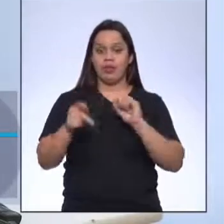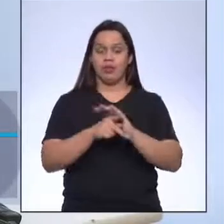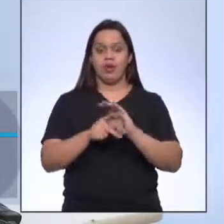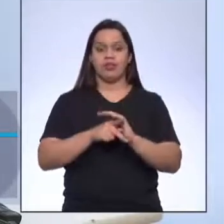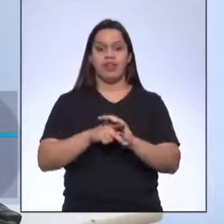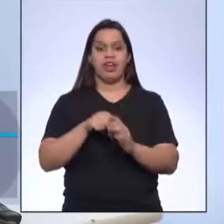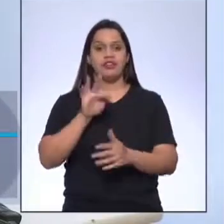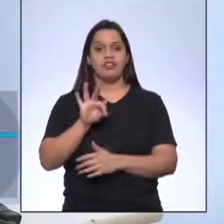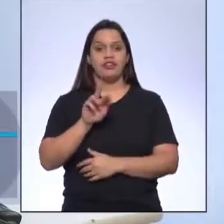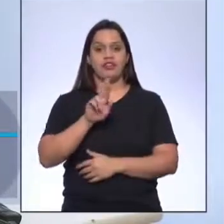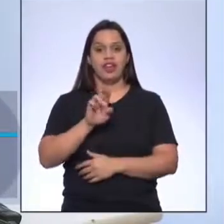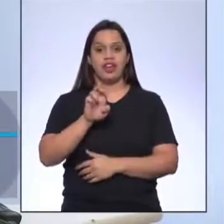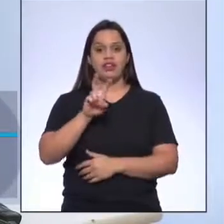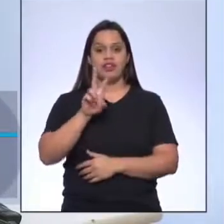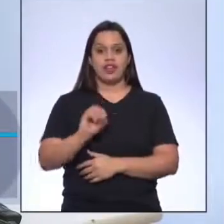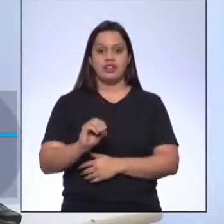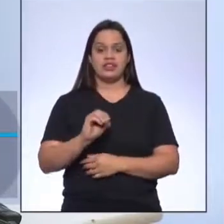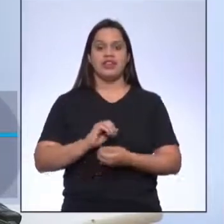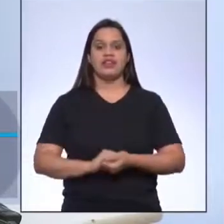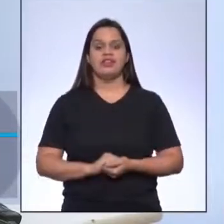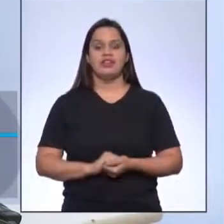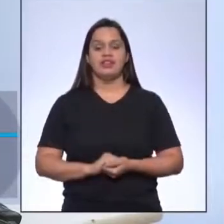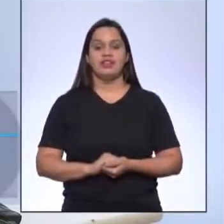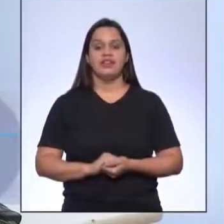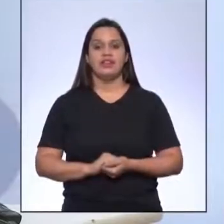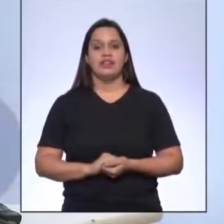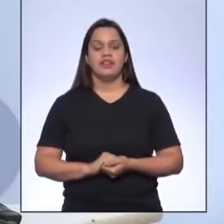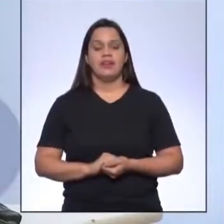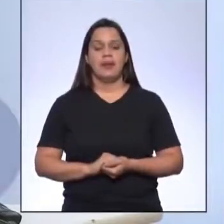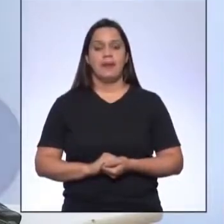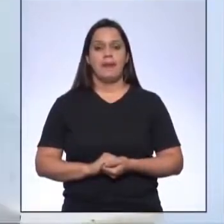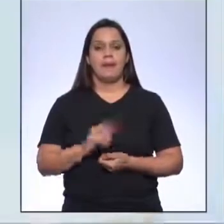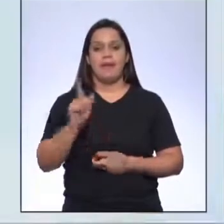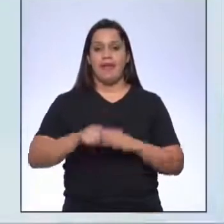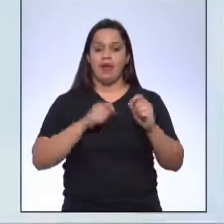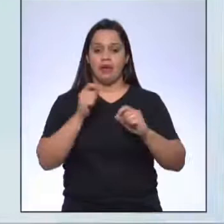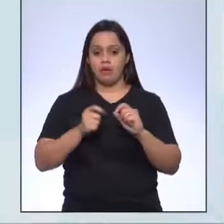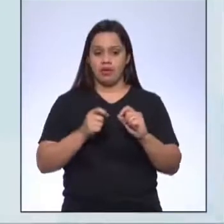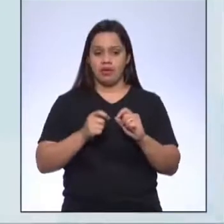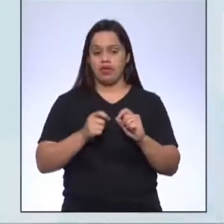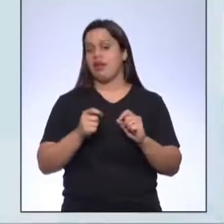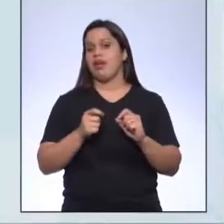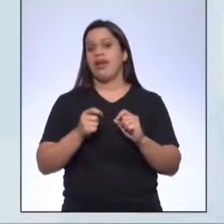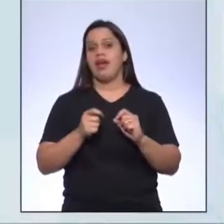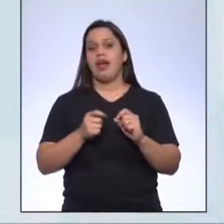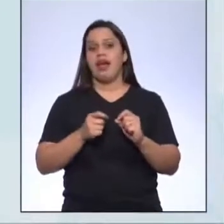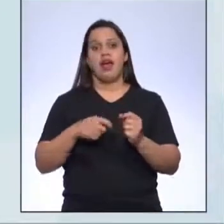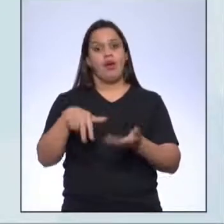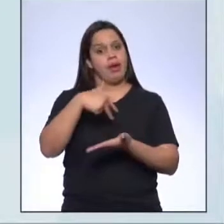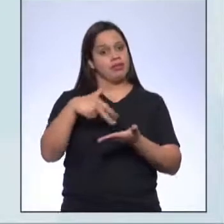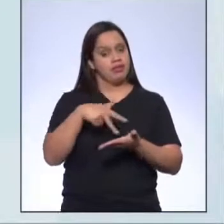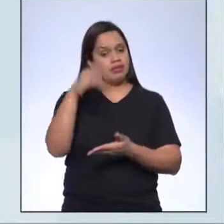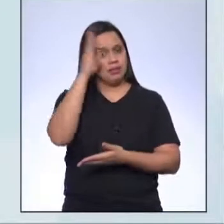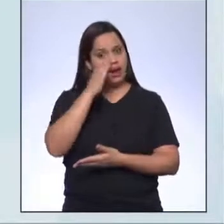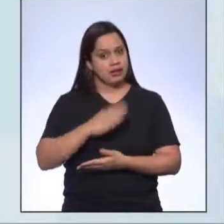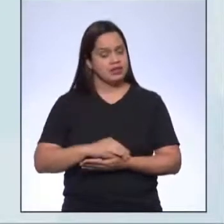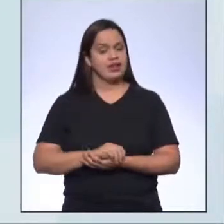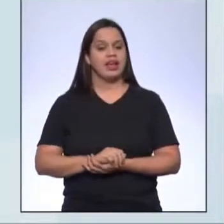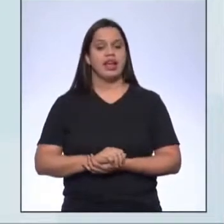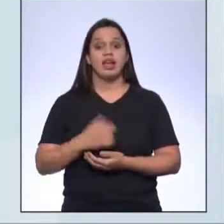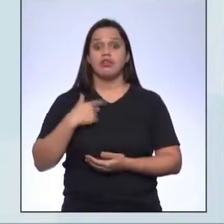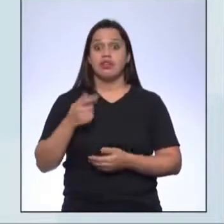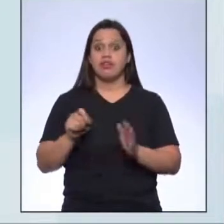frevo, que é bem conhecido também, né? Então, o frevo é uma das principais danças tradicionais brasileiras. É uma dança de